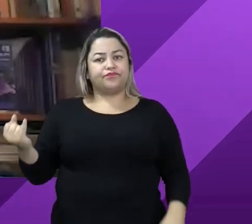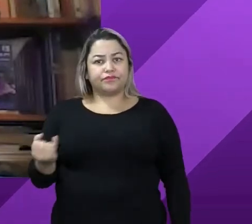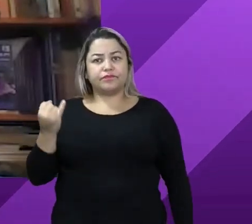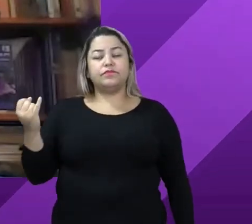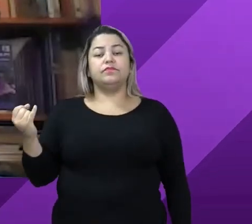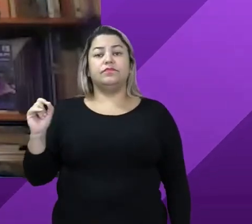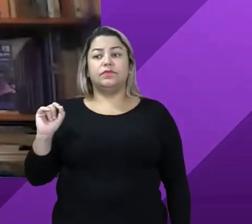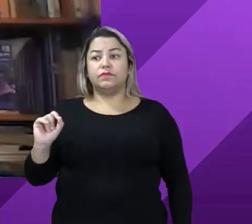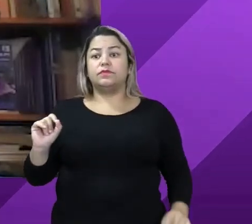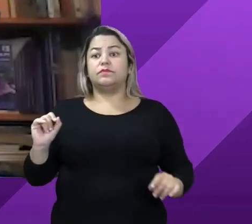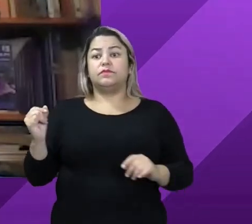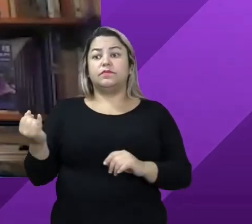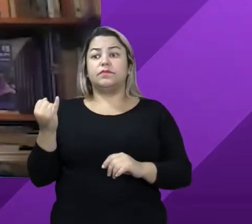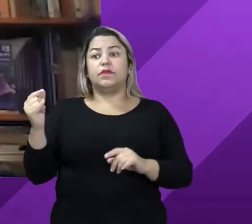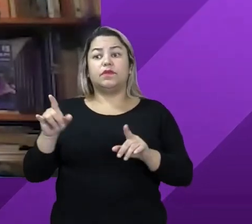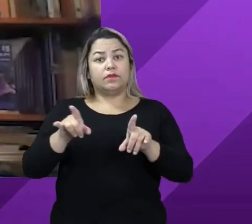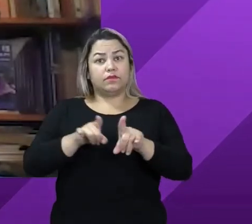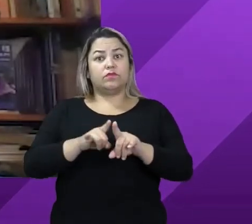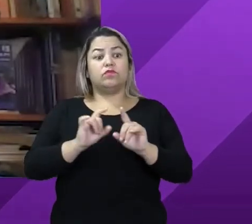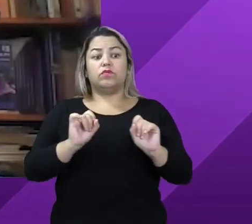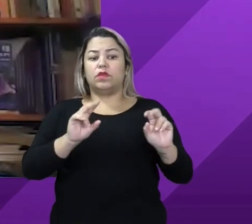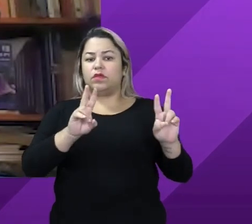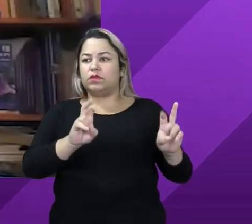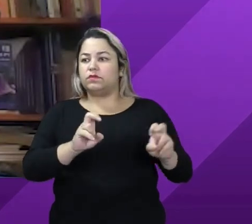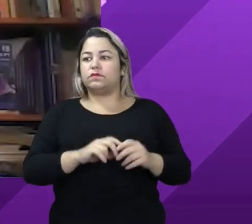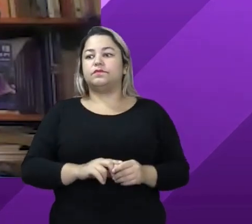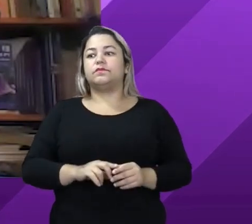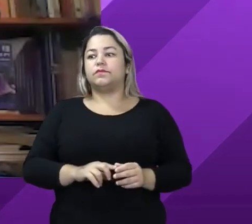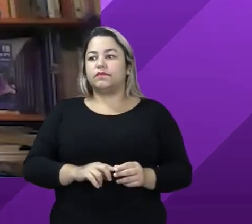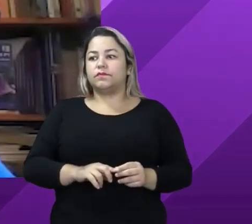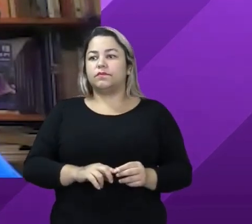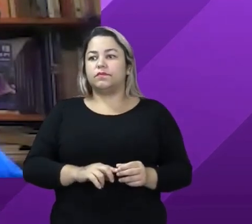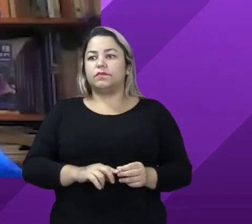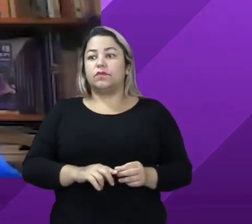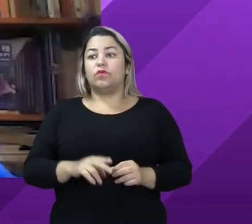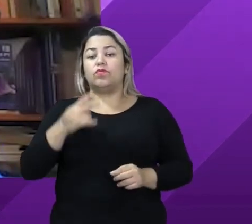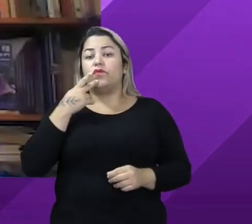importantes ou muito mais relevantes do que isso. Quando a gente fala em relações